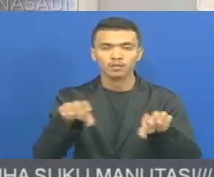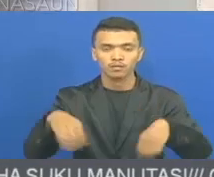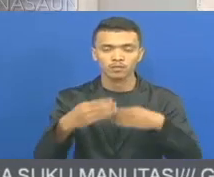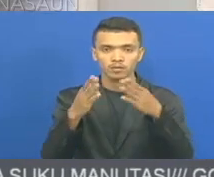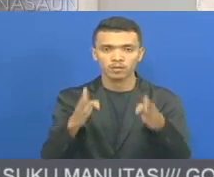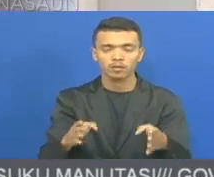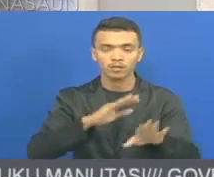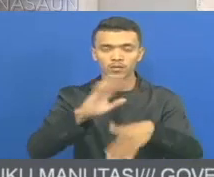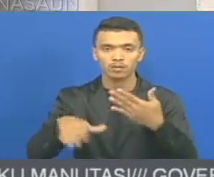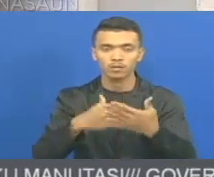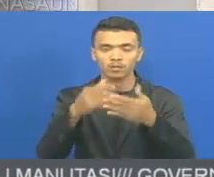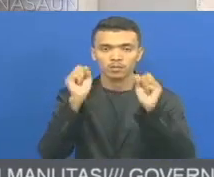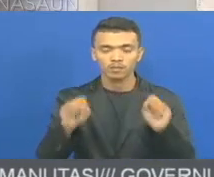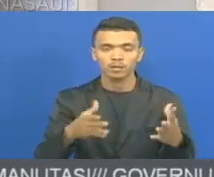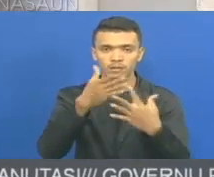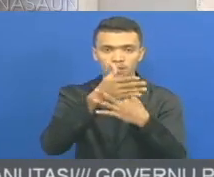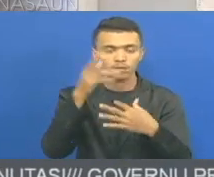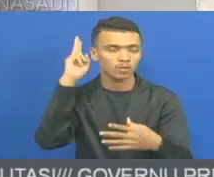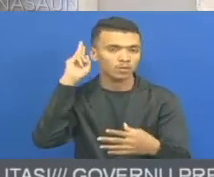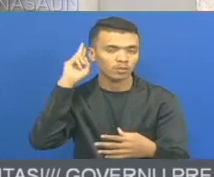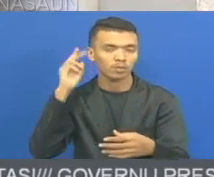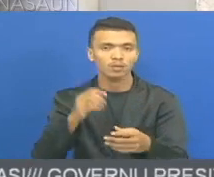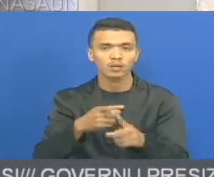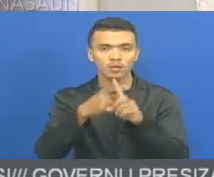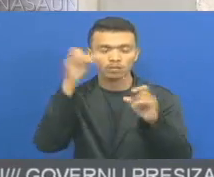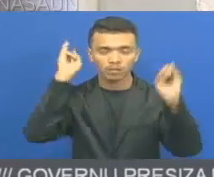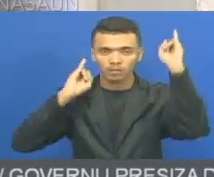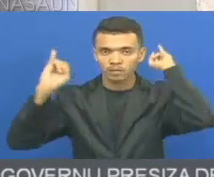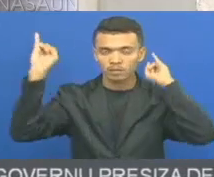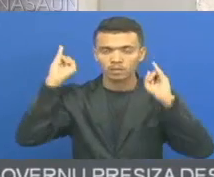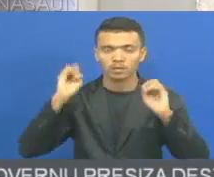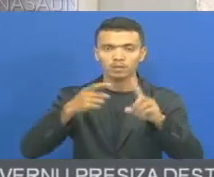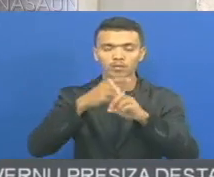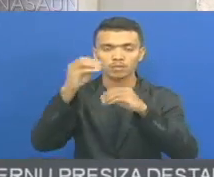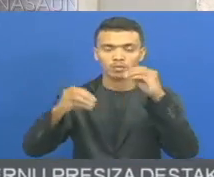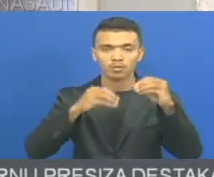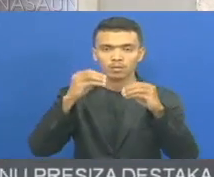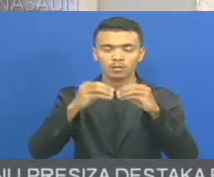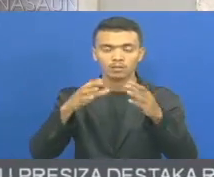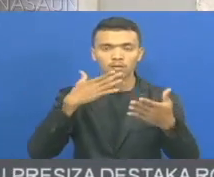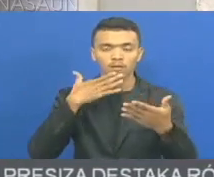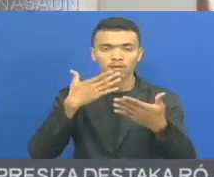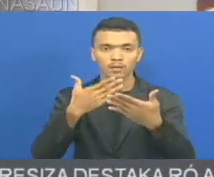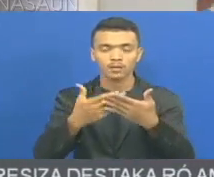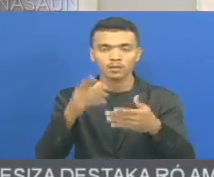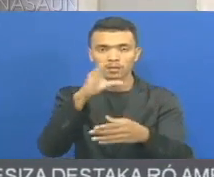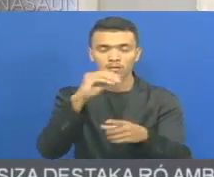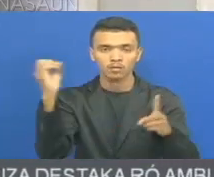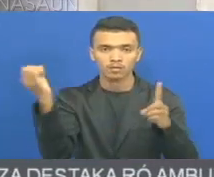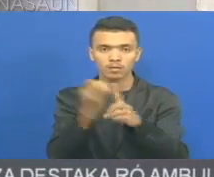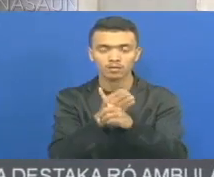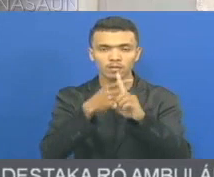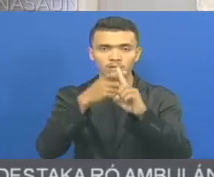acesso carona informação direita ho si amni orador sira kona ba a benefício ka objetivo ho si